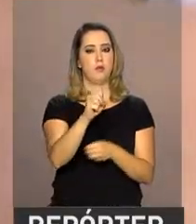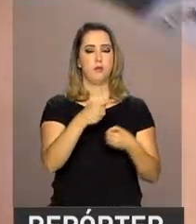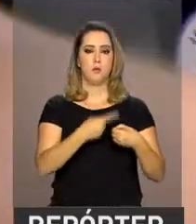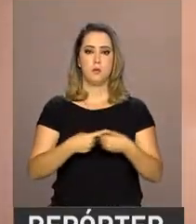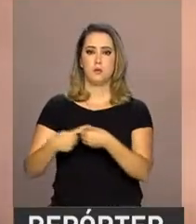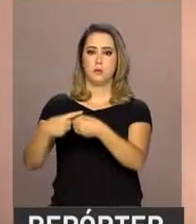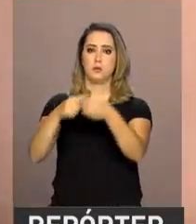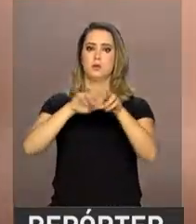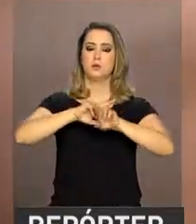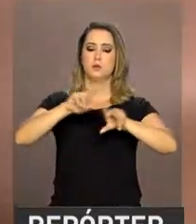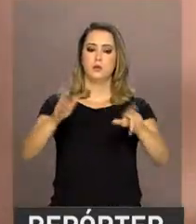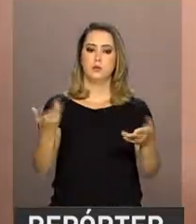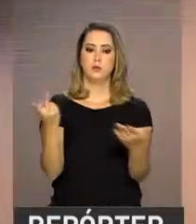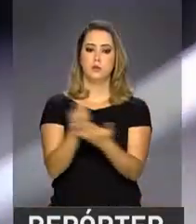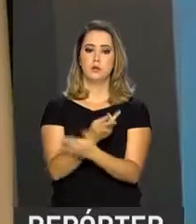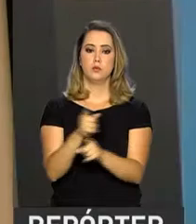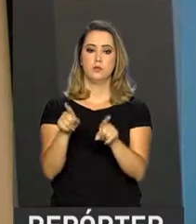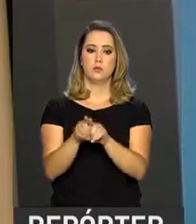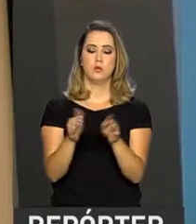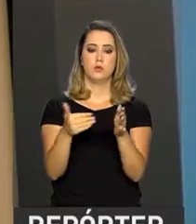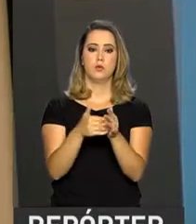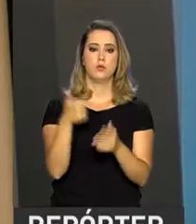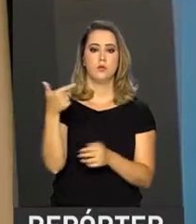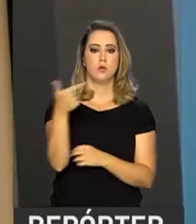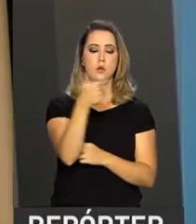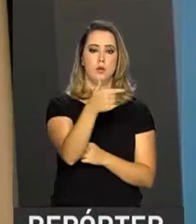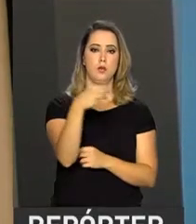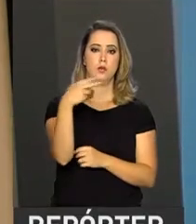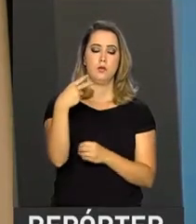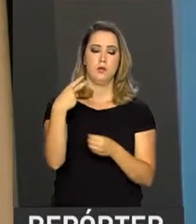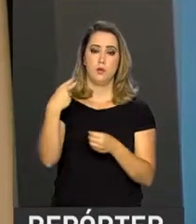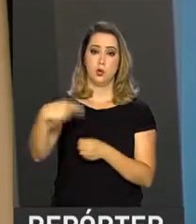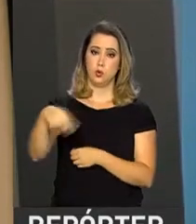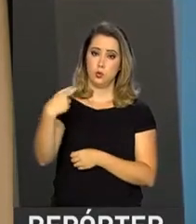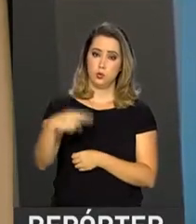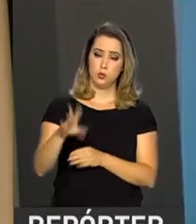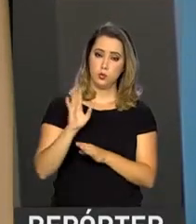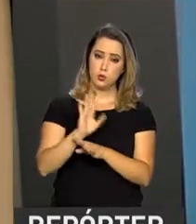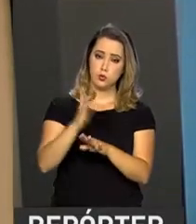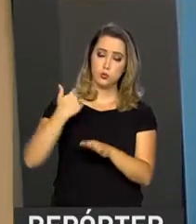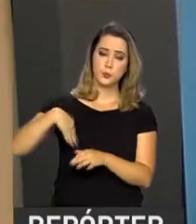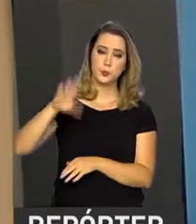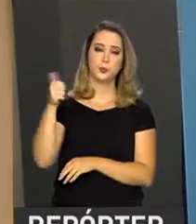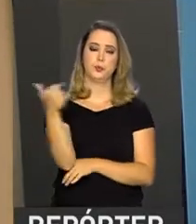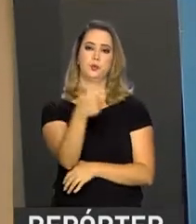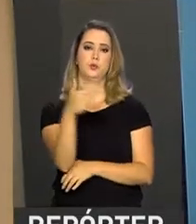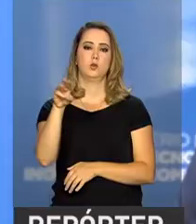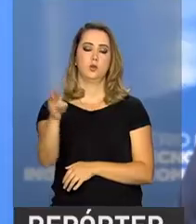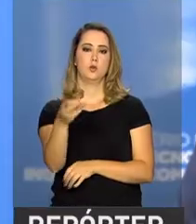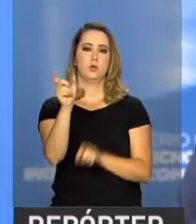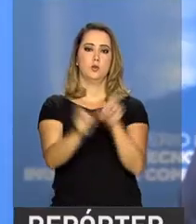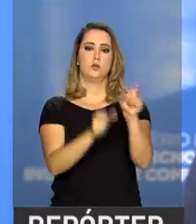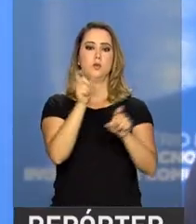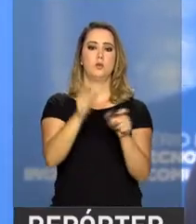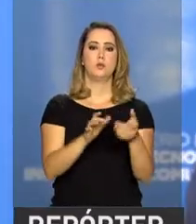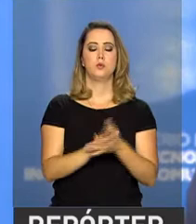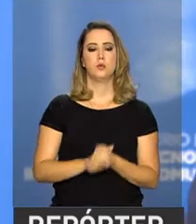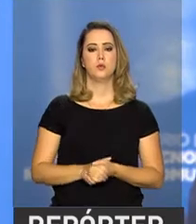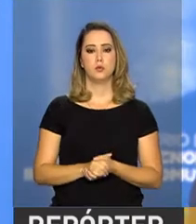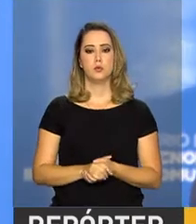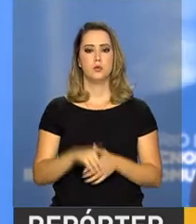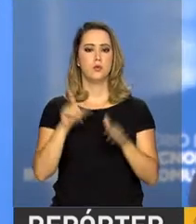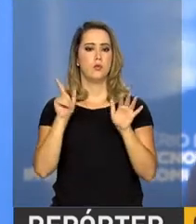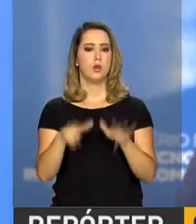O processo deve ser finalizado até 22 de novembro, atendendo mais de 12 milhões de pessoas. Uma